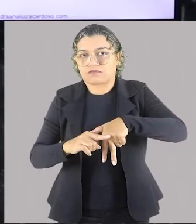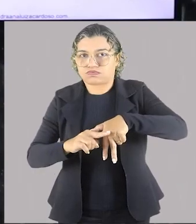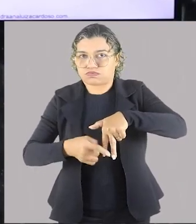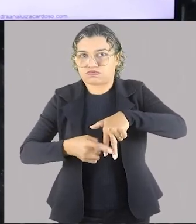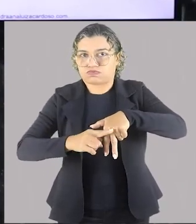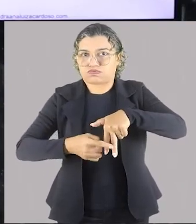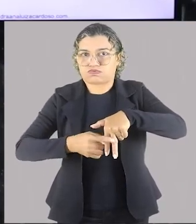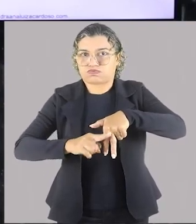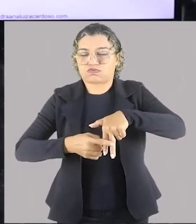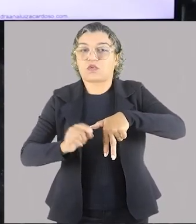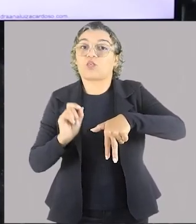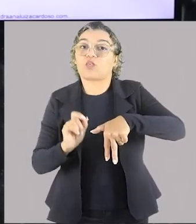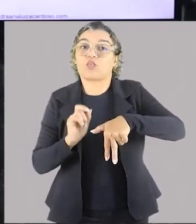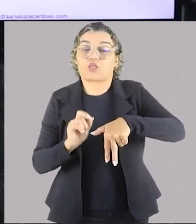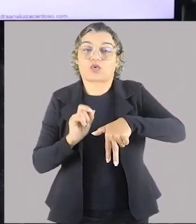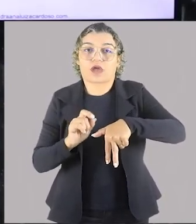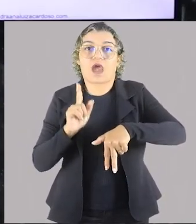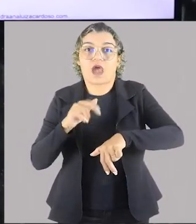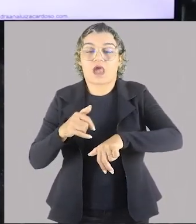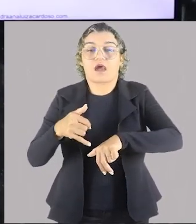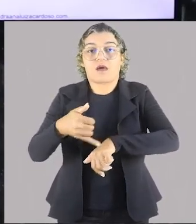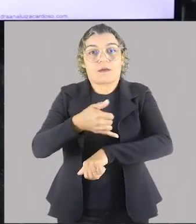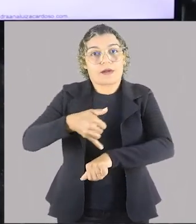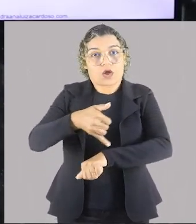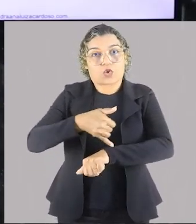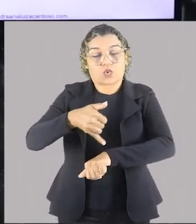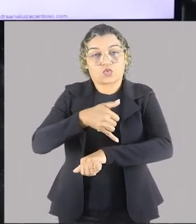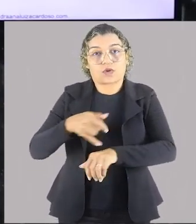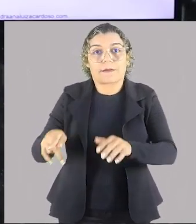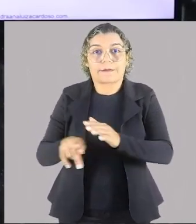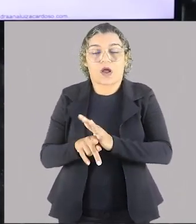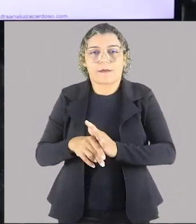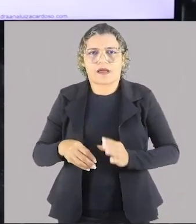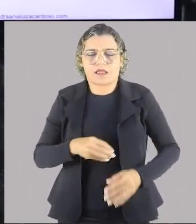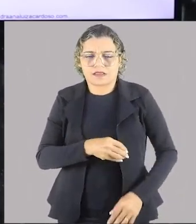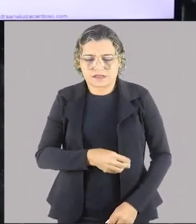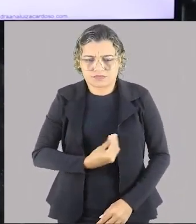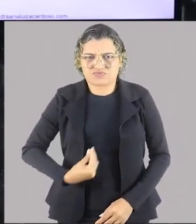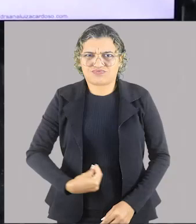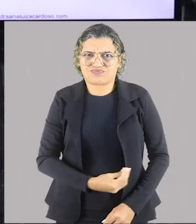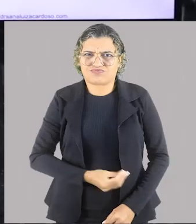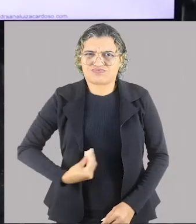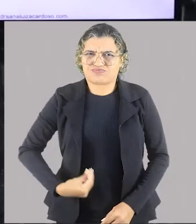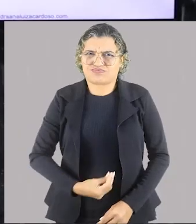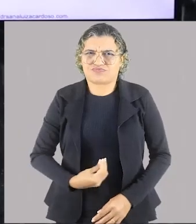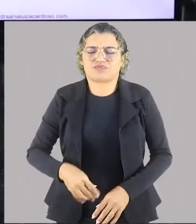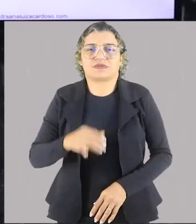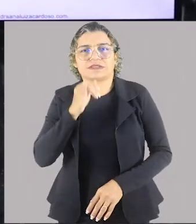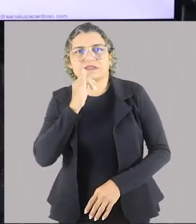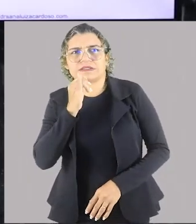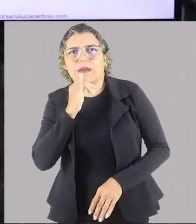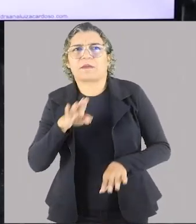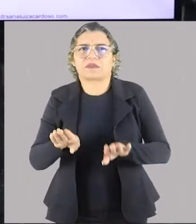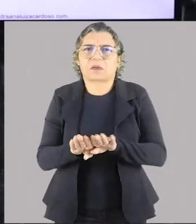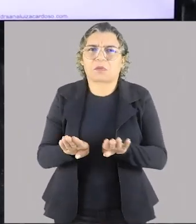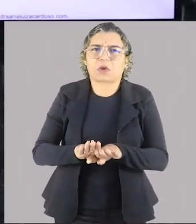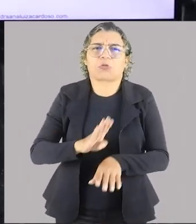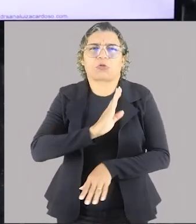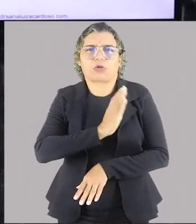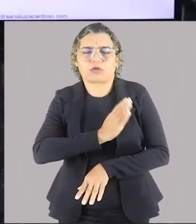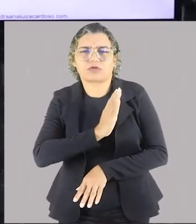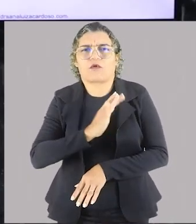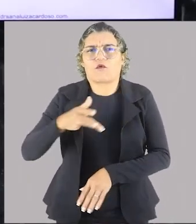gordura abdominal é uma gordura visceral, que está entranhada nos órgãos, no coração, no